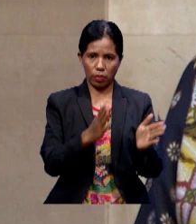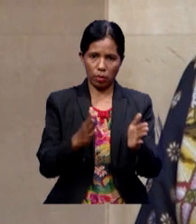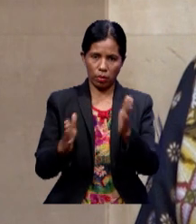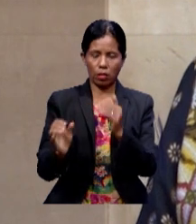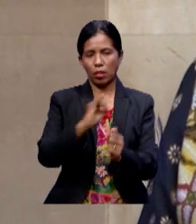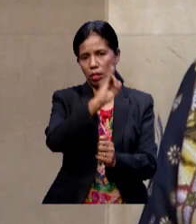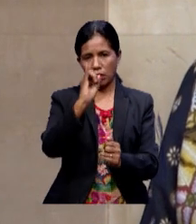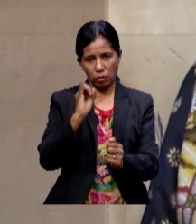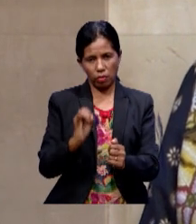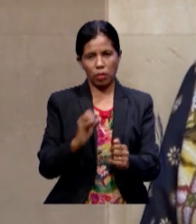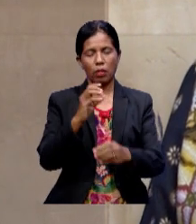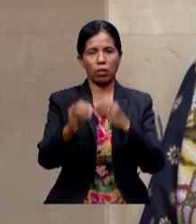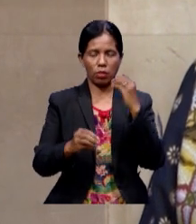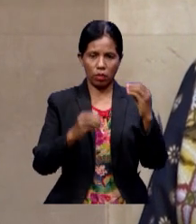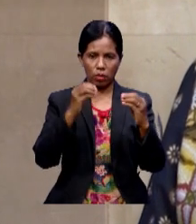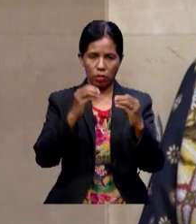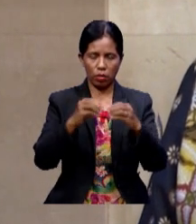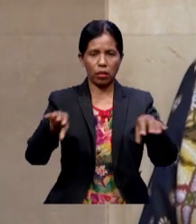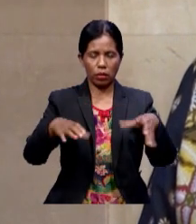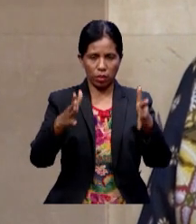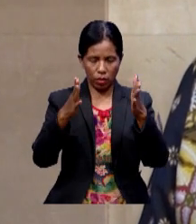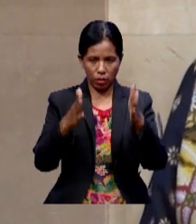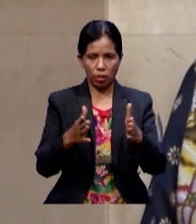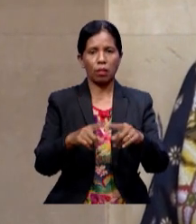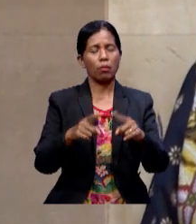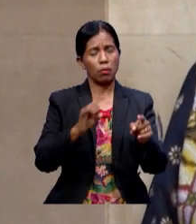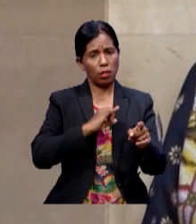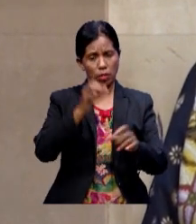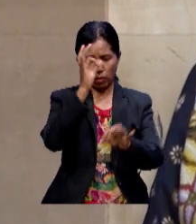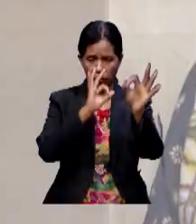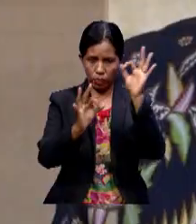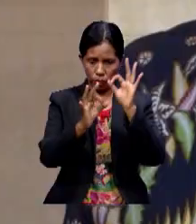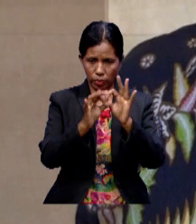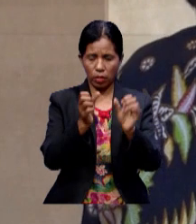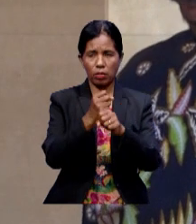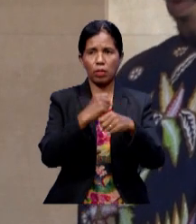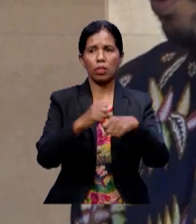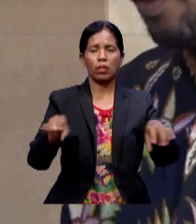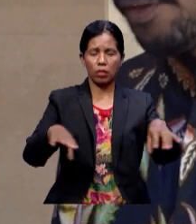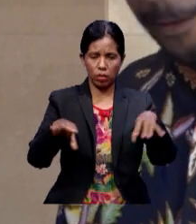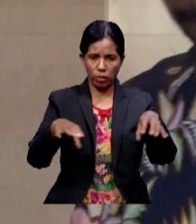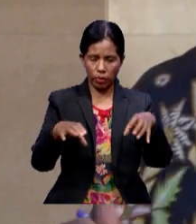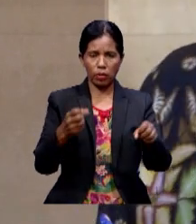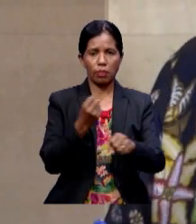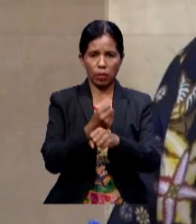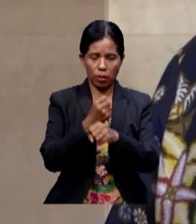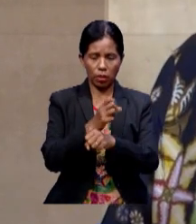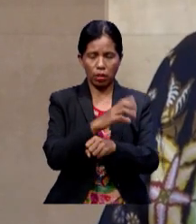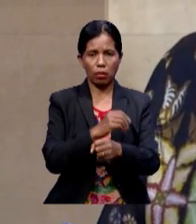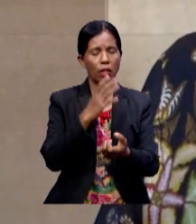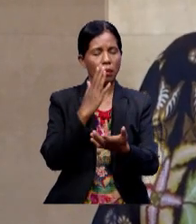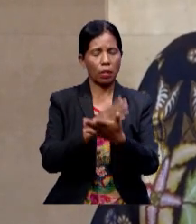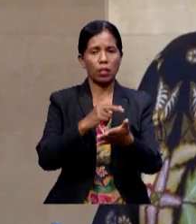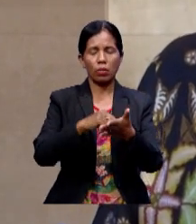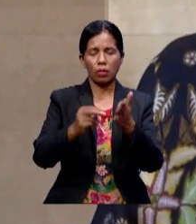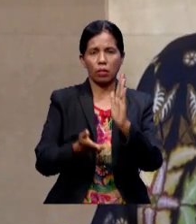sang hela mos ba traveldor ilegal sirene mai bi hau fiar kata hau si halus force sira para atu prevene numero sira sai makas